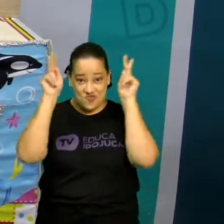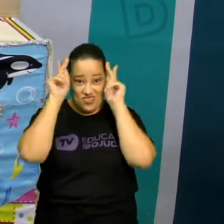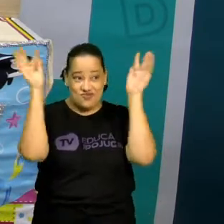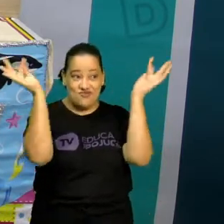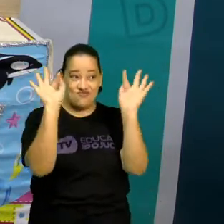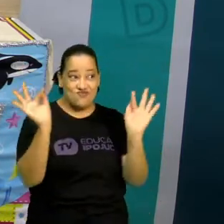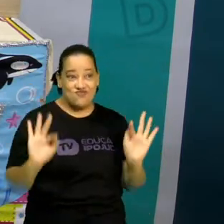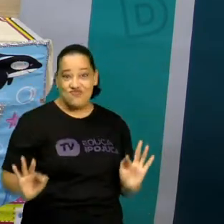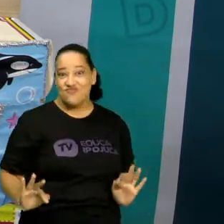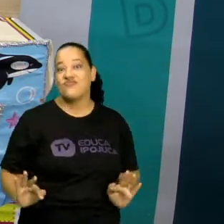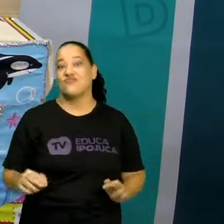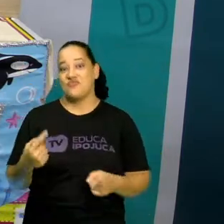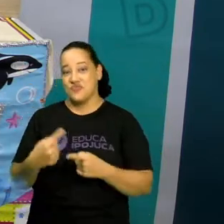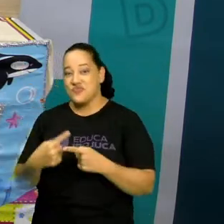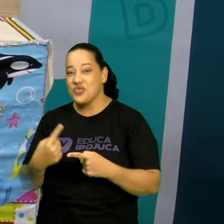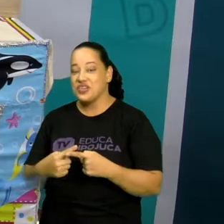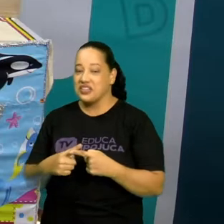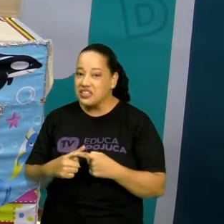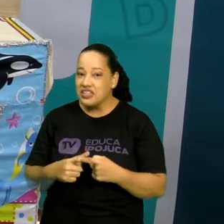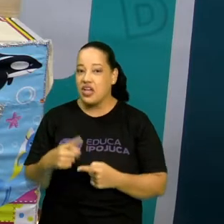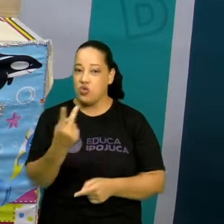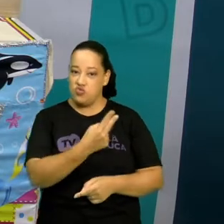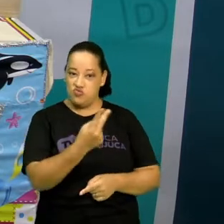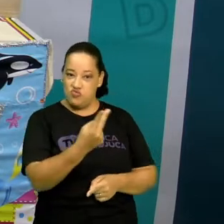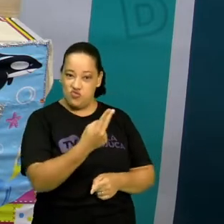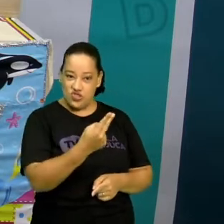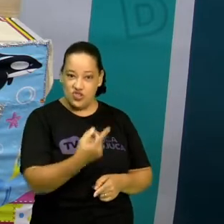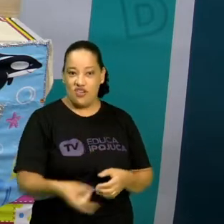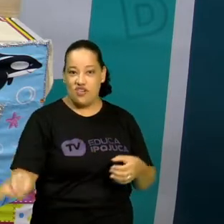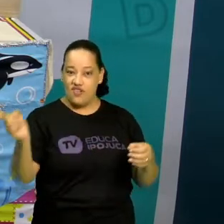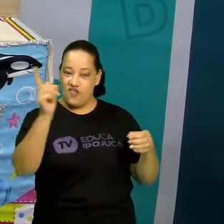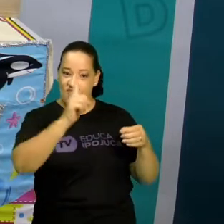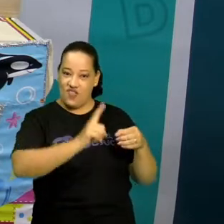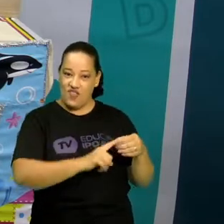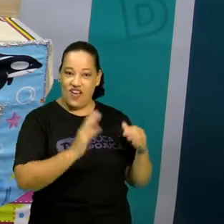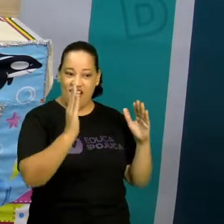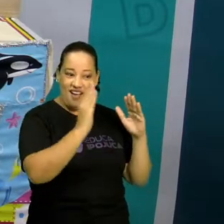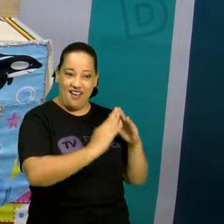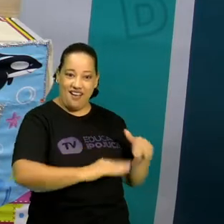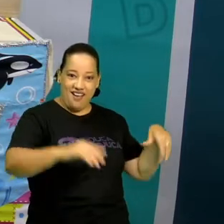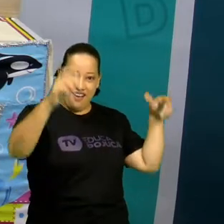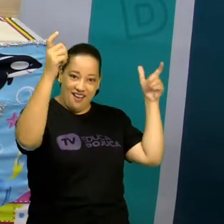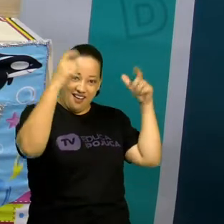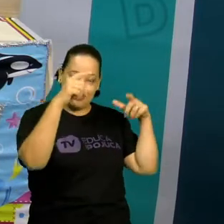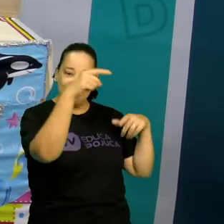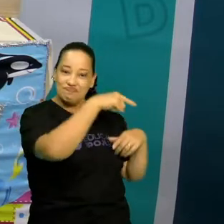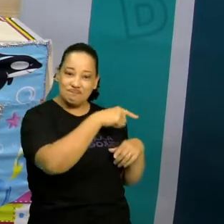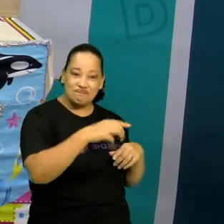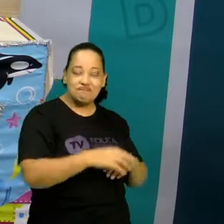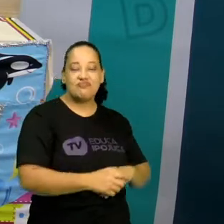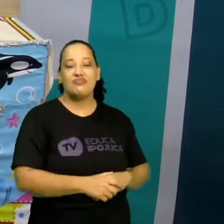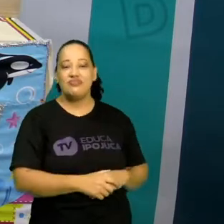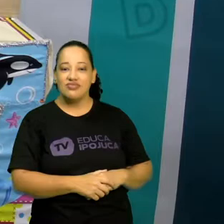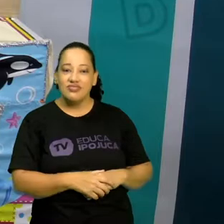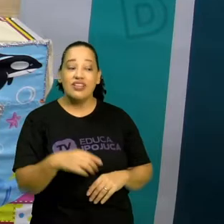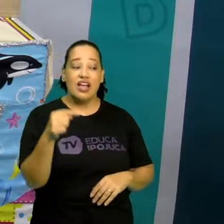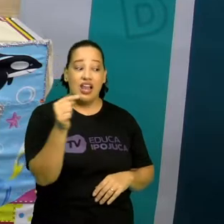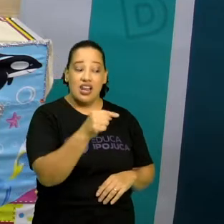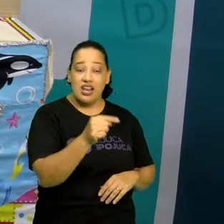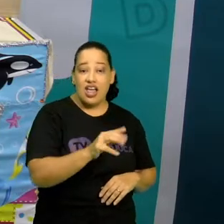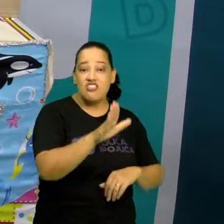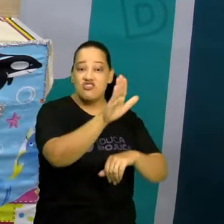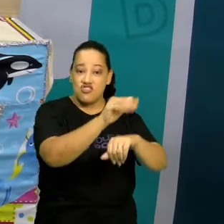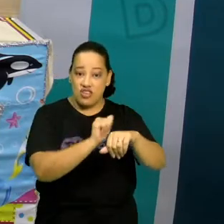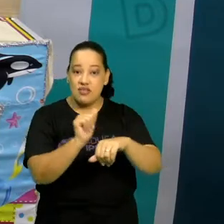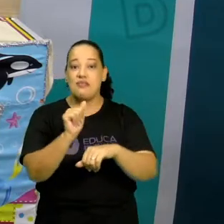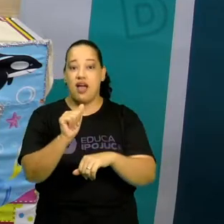os dois voltaram para o seu reino foi uma festa tão grande chamar os